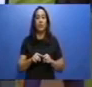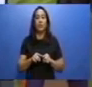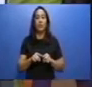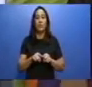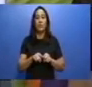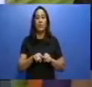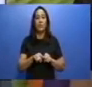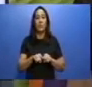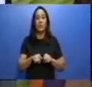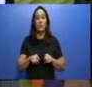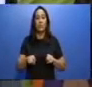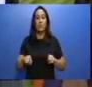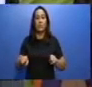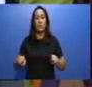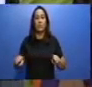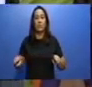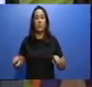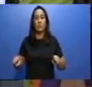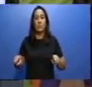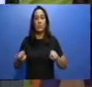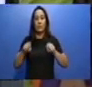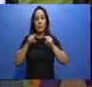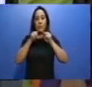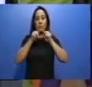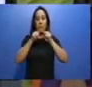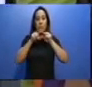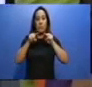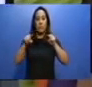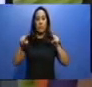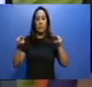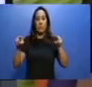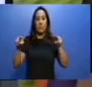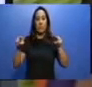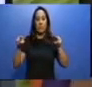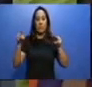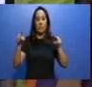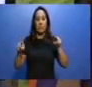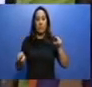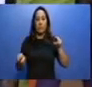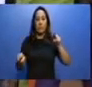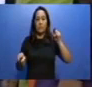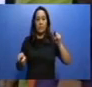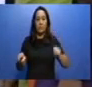lados maiores, tá vendo? E 2 lados menores.